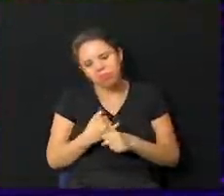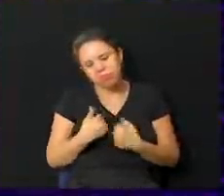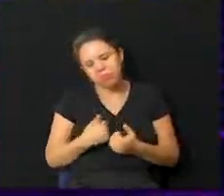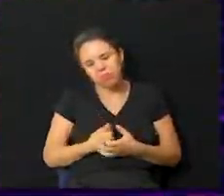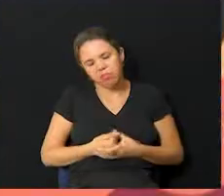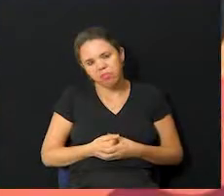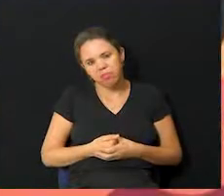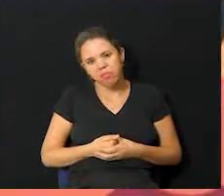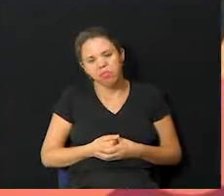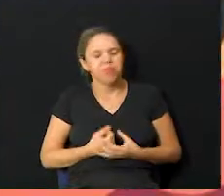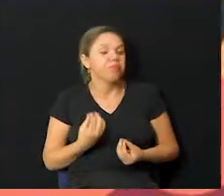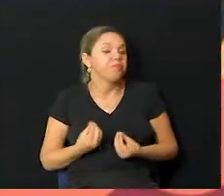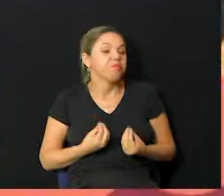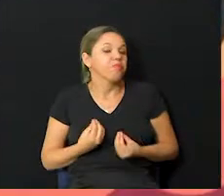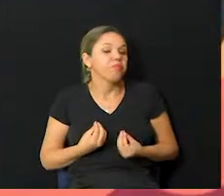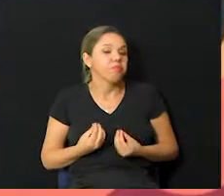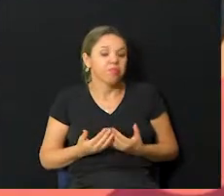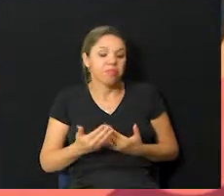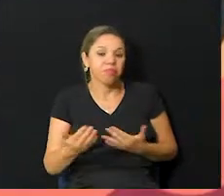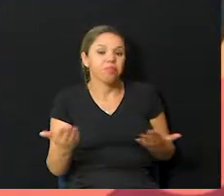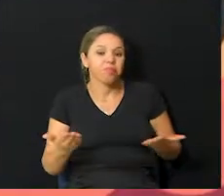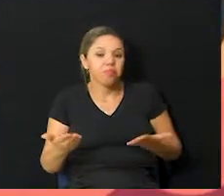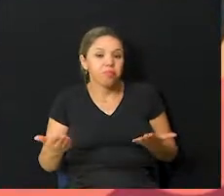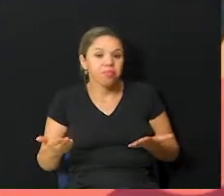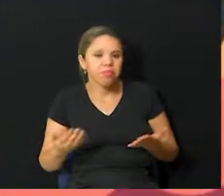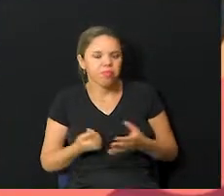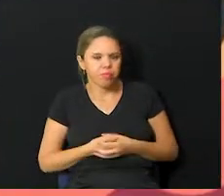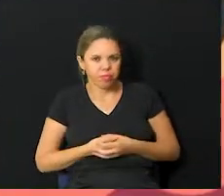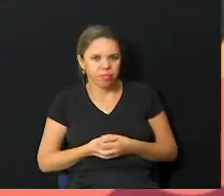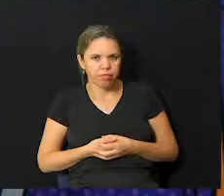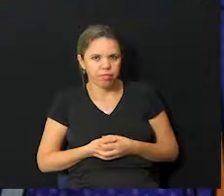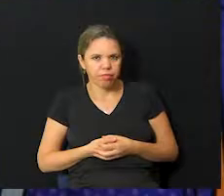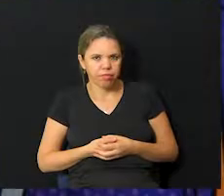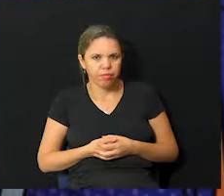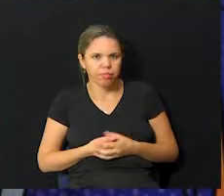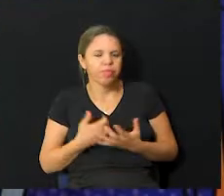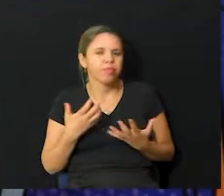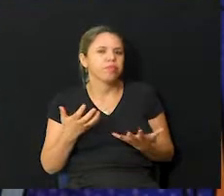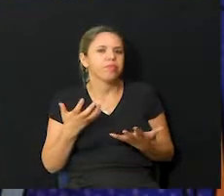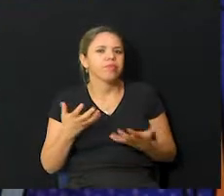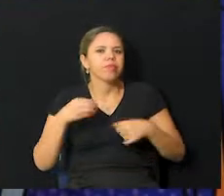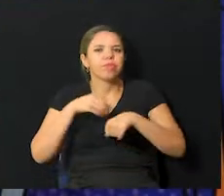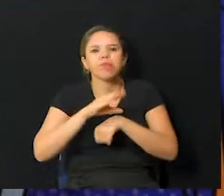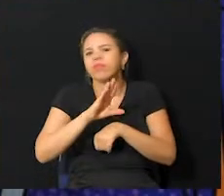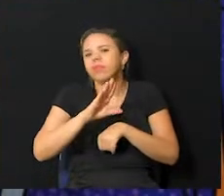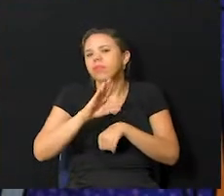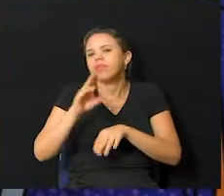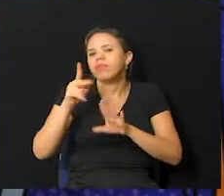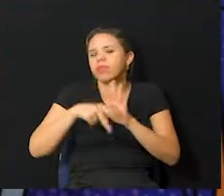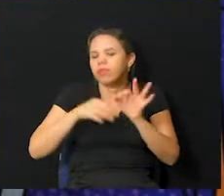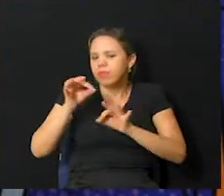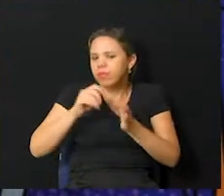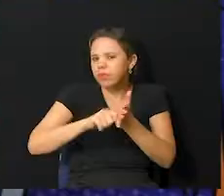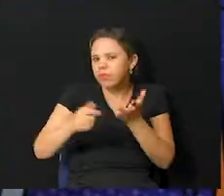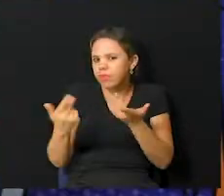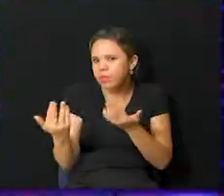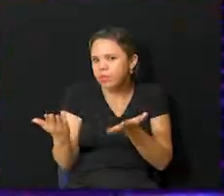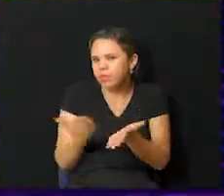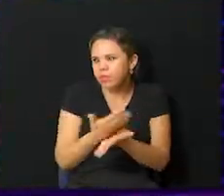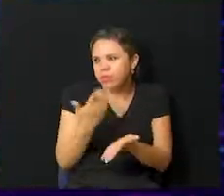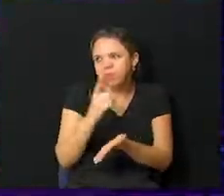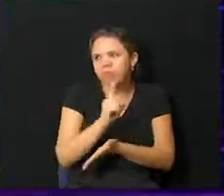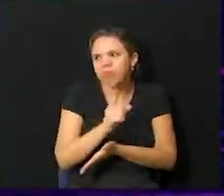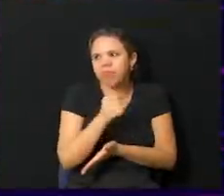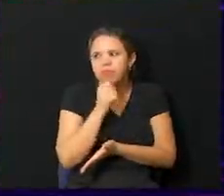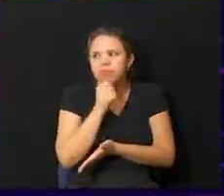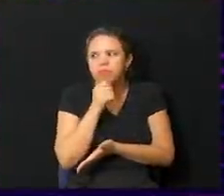também. Como é que vai ser a partir de agora, né? Você pretende trazer mais projetos como esse